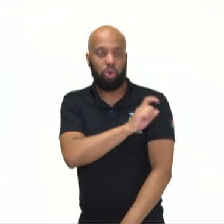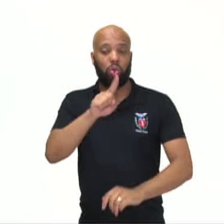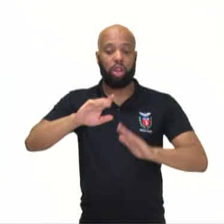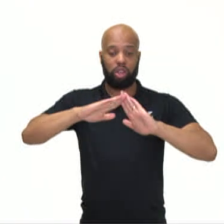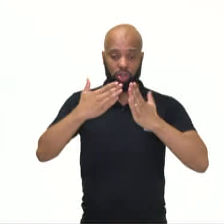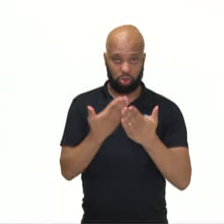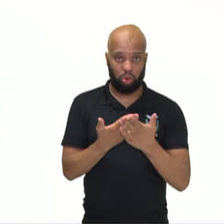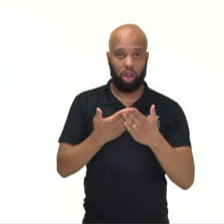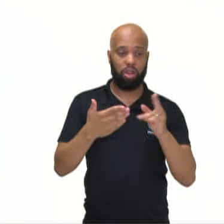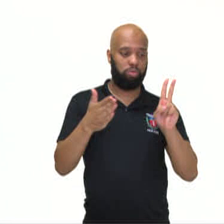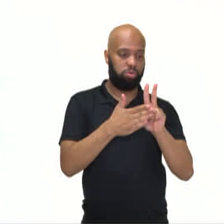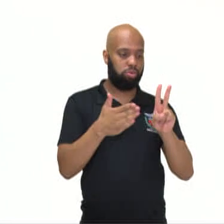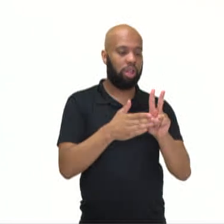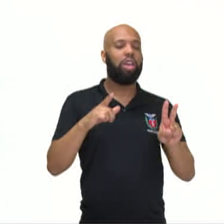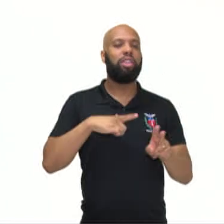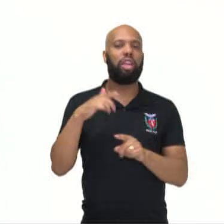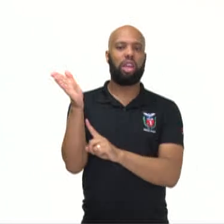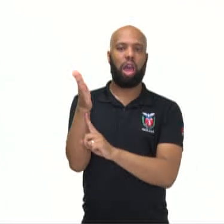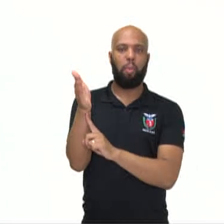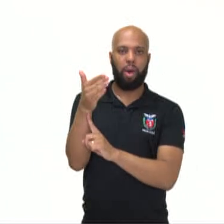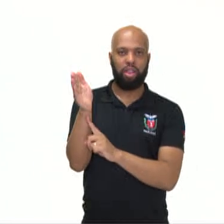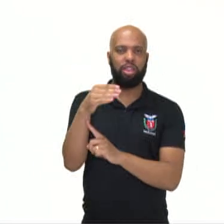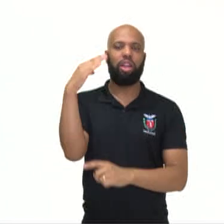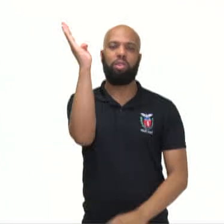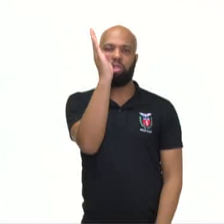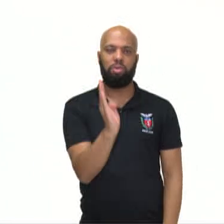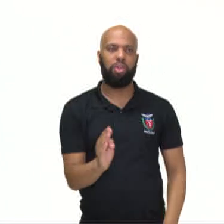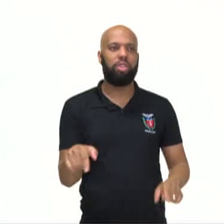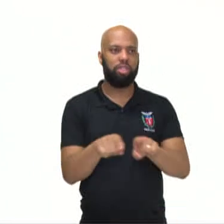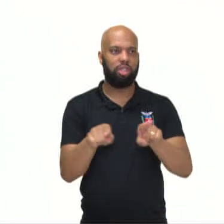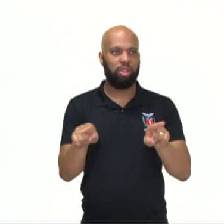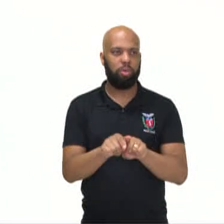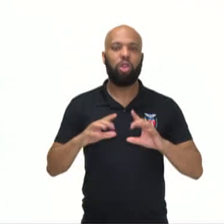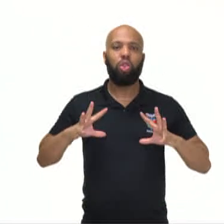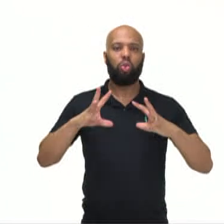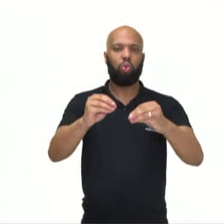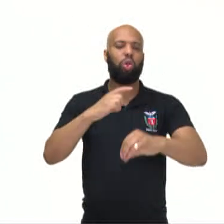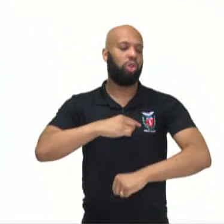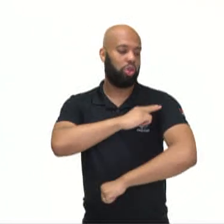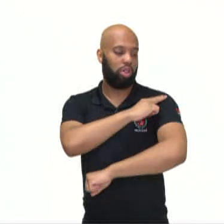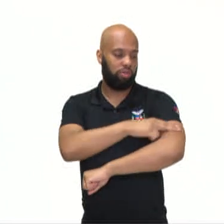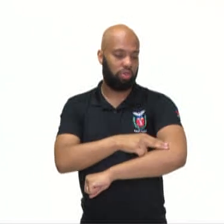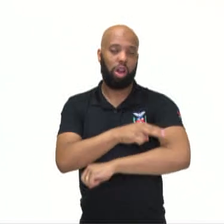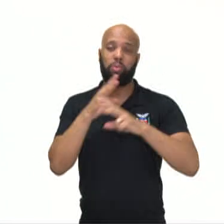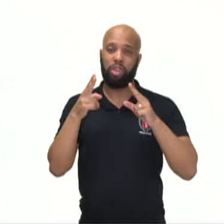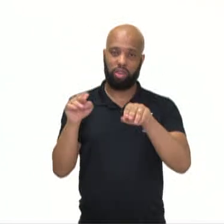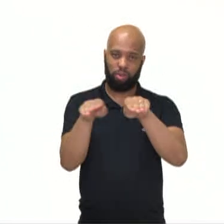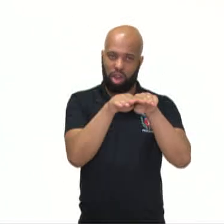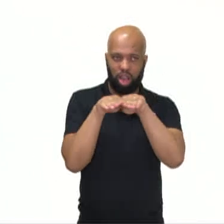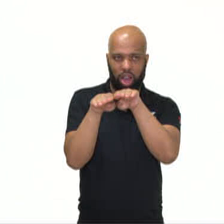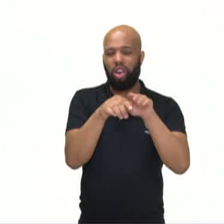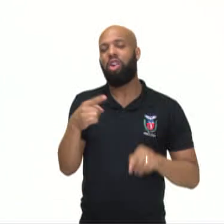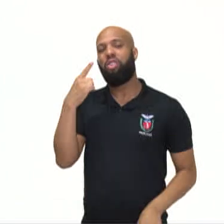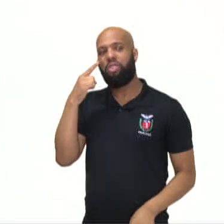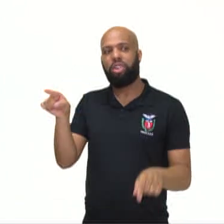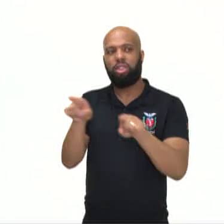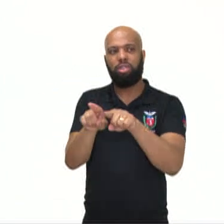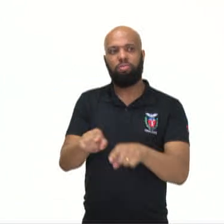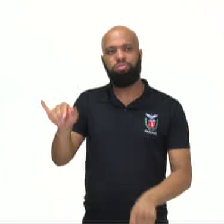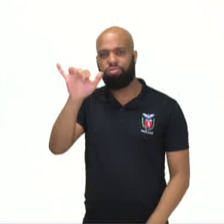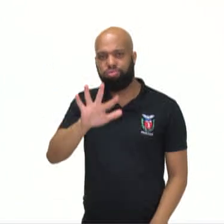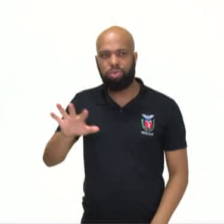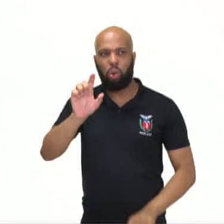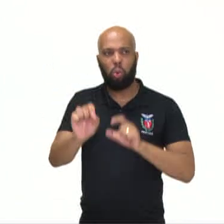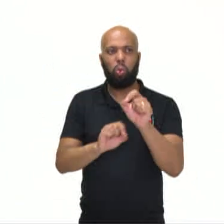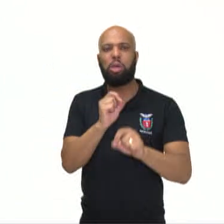indígena com a bandeira do Brasil até junto deles ali, então todos uniformizados, e você repara pela imagem que